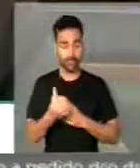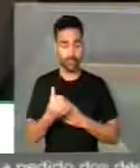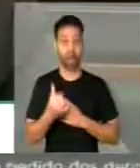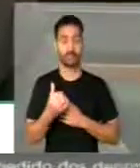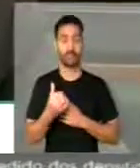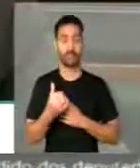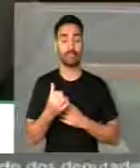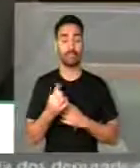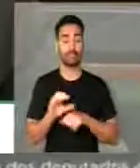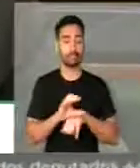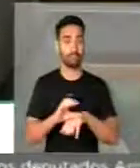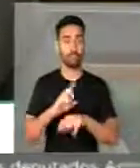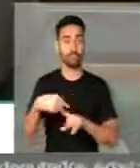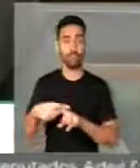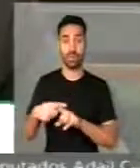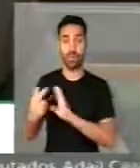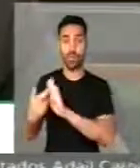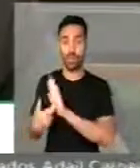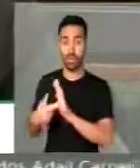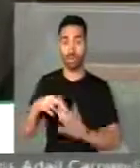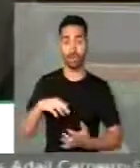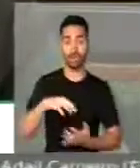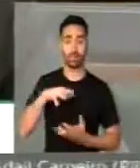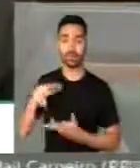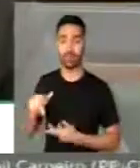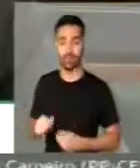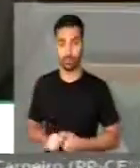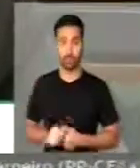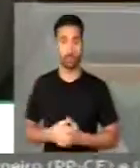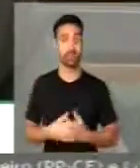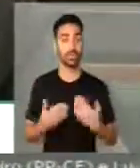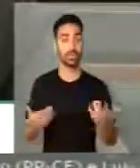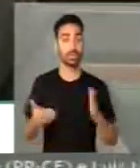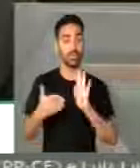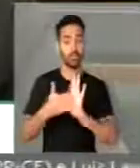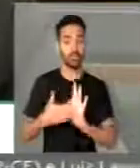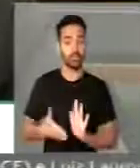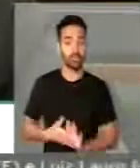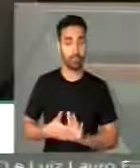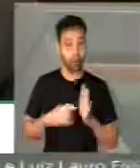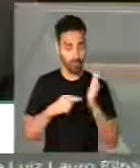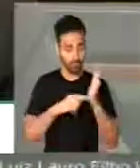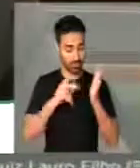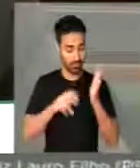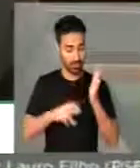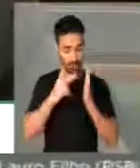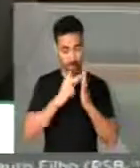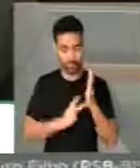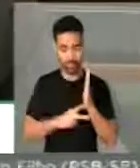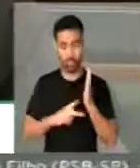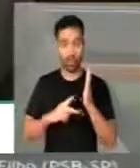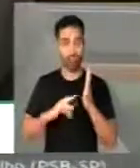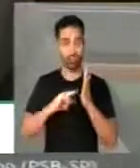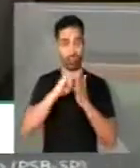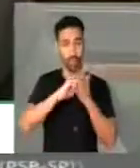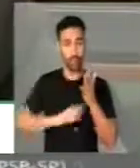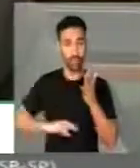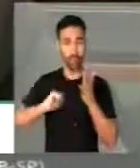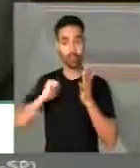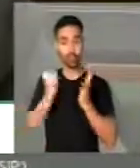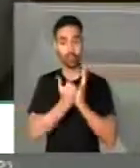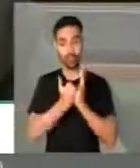Federal, e das normas internacionais. A proposta, como estava no projeto e substitutivo do